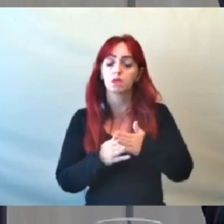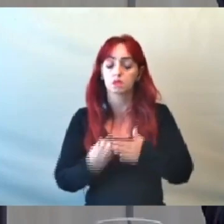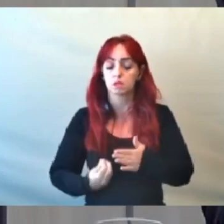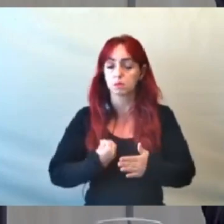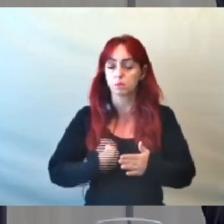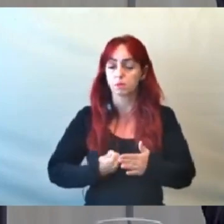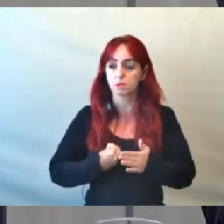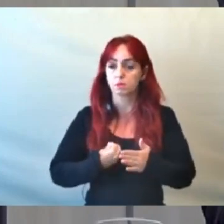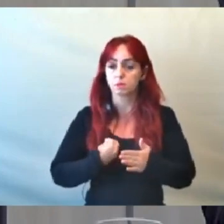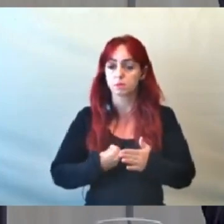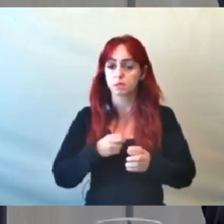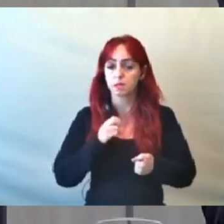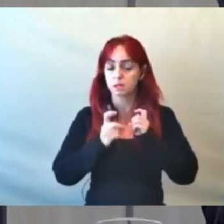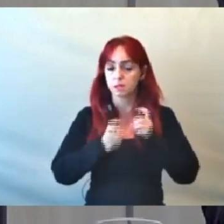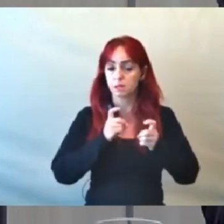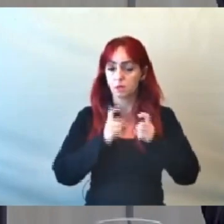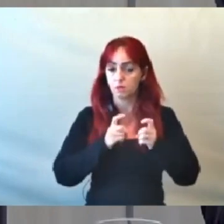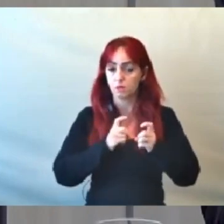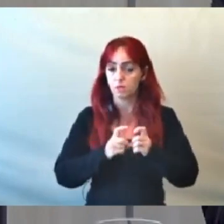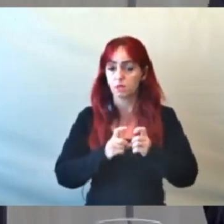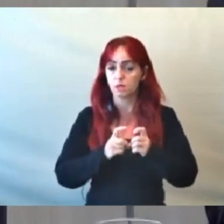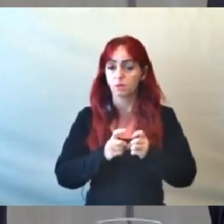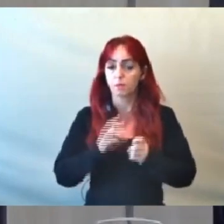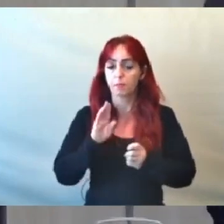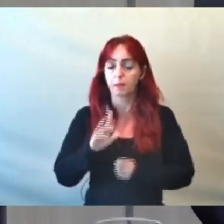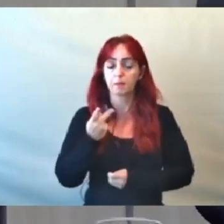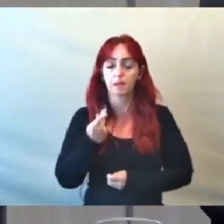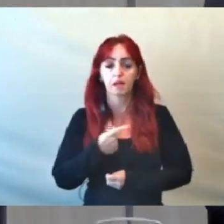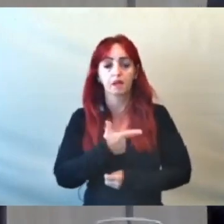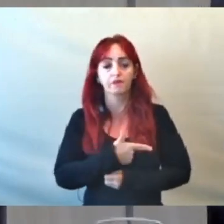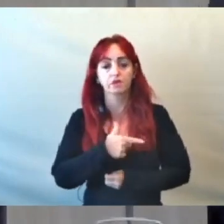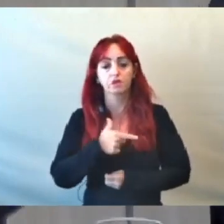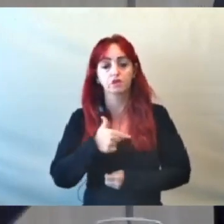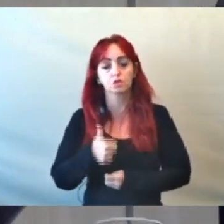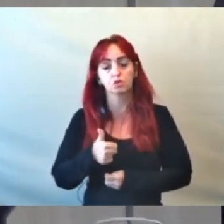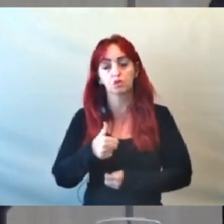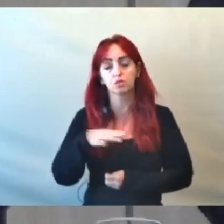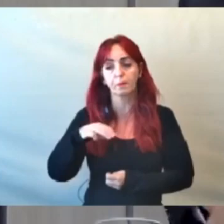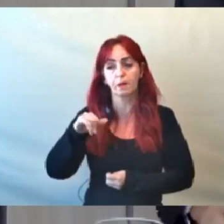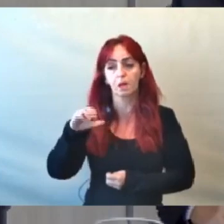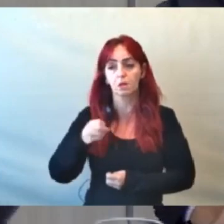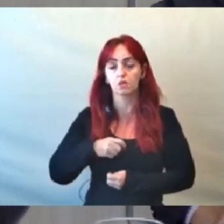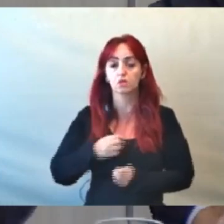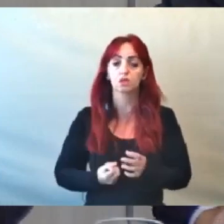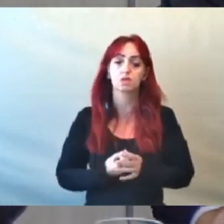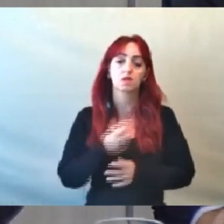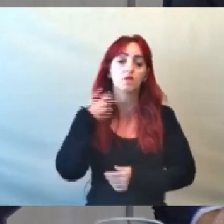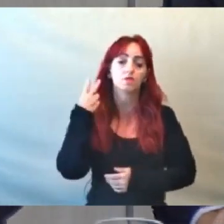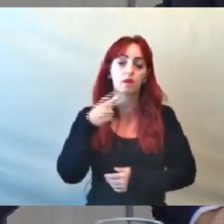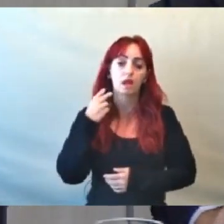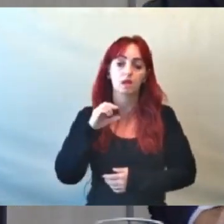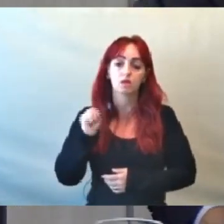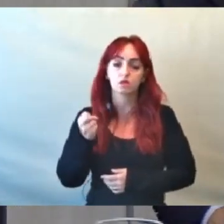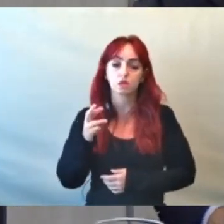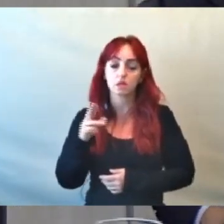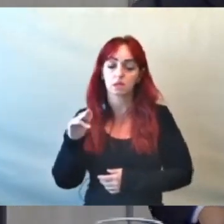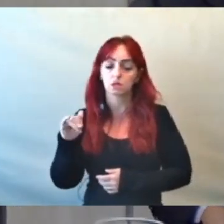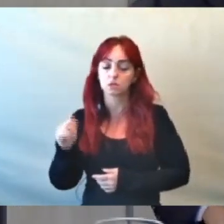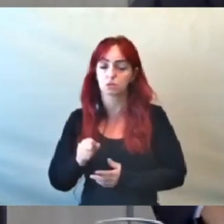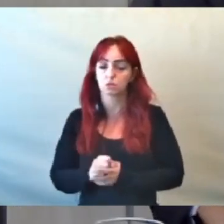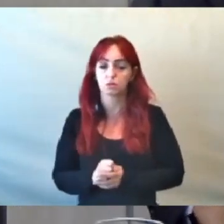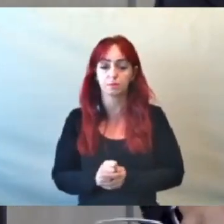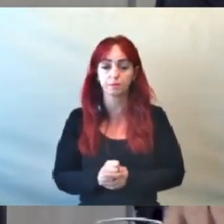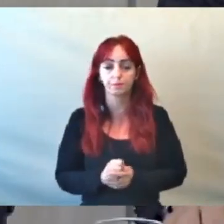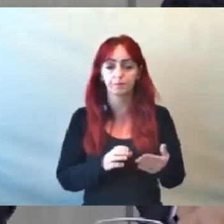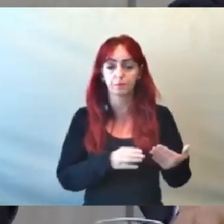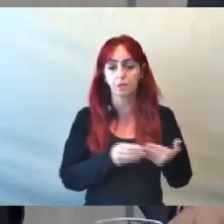21 de maio de 2024, de autoria deste vereador, Sérgio Fernando Pinto Tavares, endereçado a esta comissão. Eu